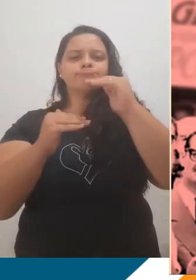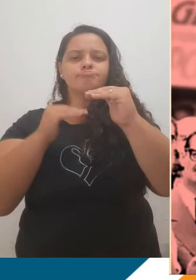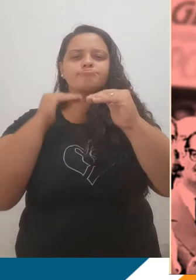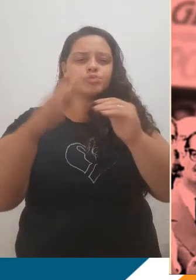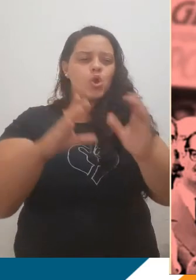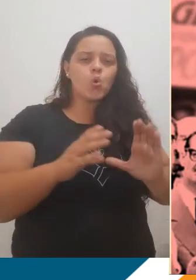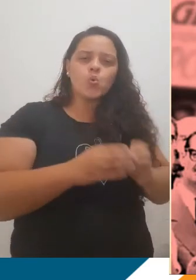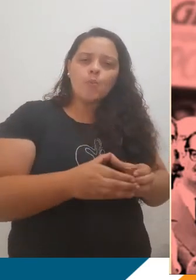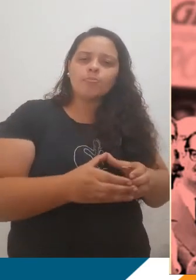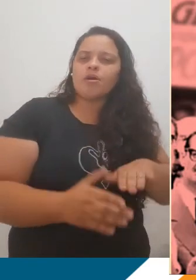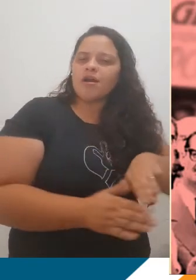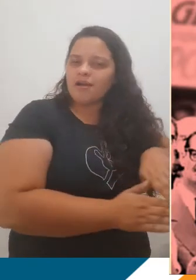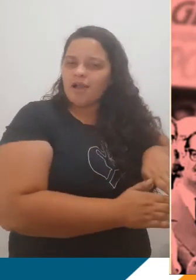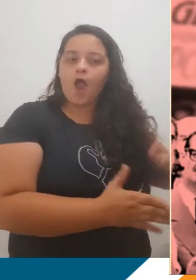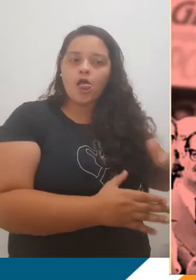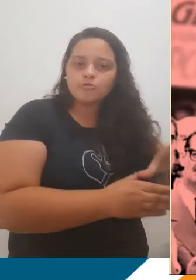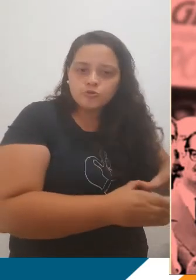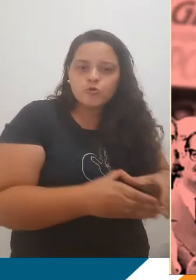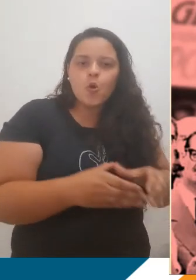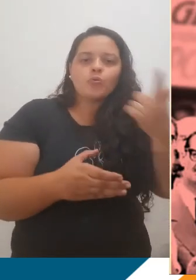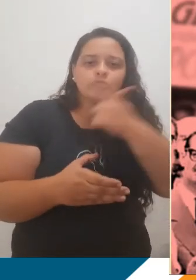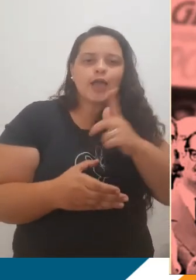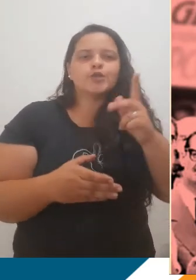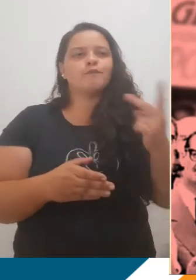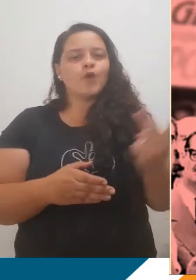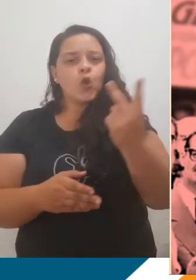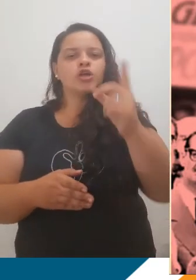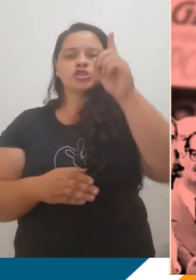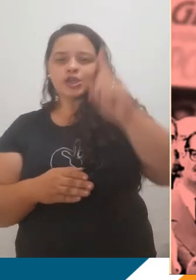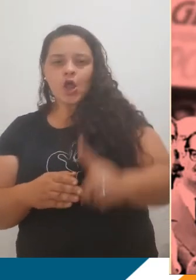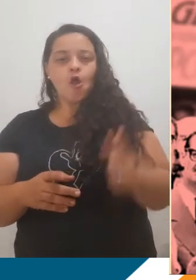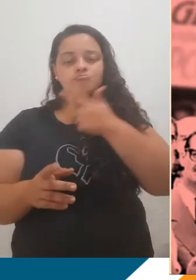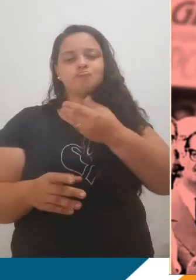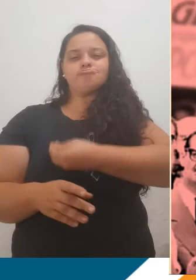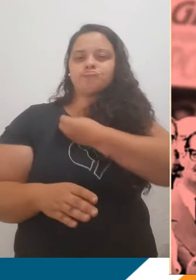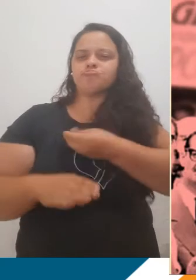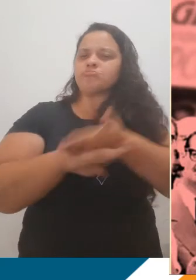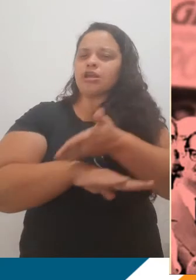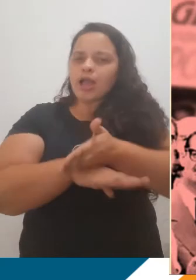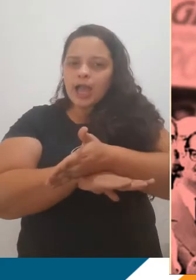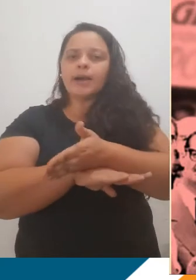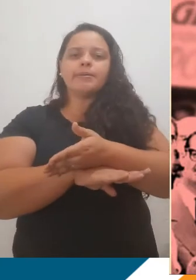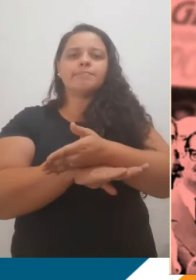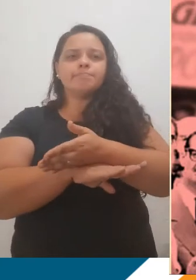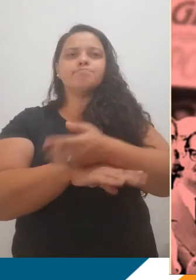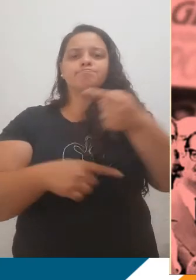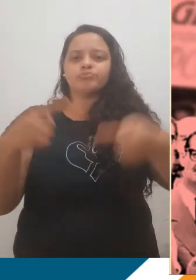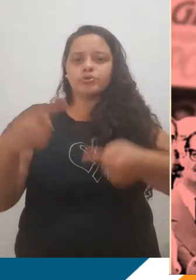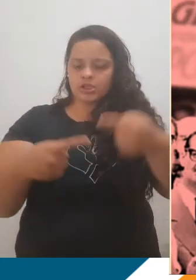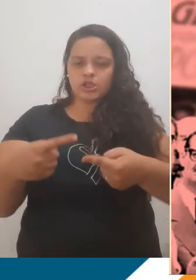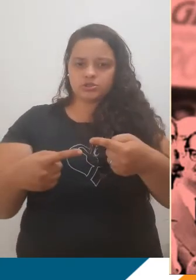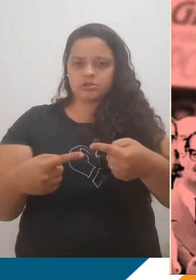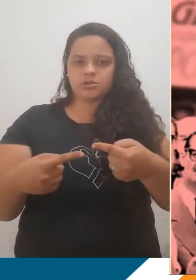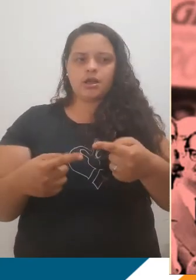estavam antes à margem da sociedade, que agora estão conseguindo direitos, estão conseguindo participar mais da política, será que quando a gente tem isso, a